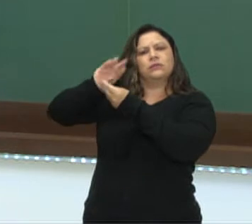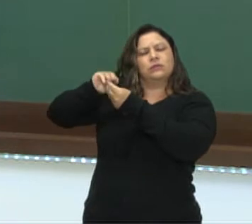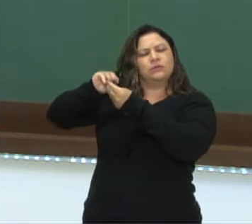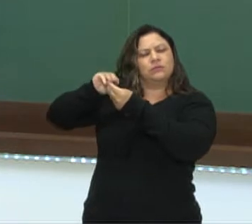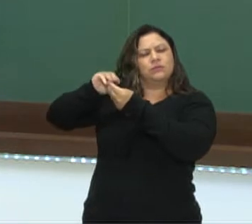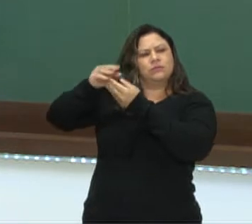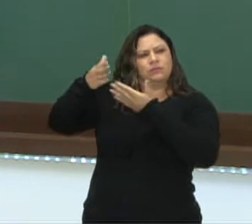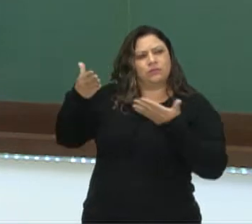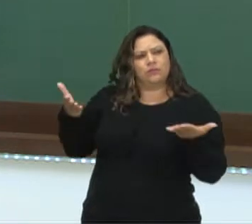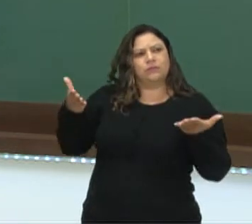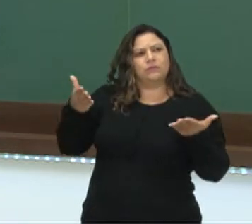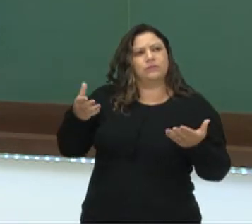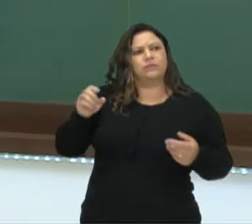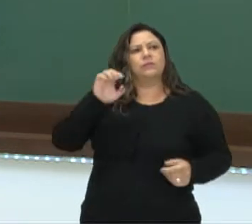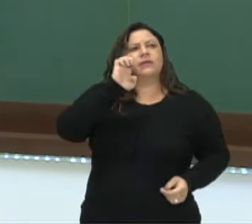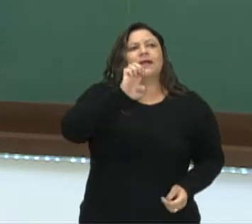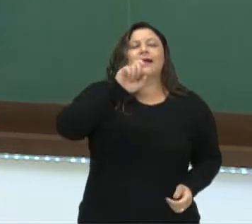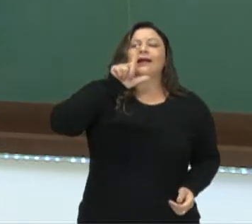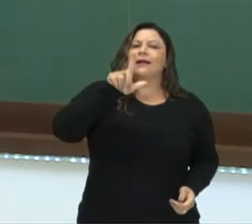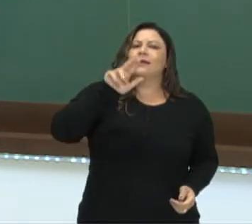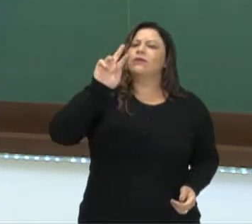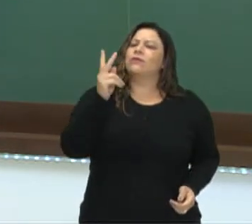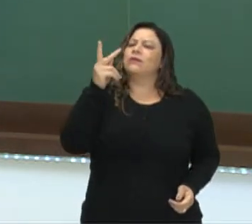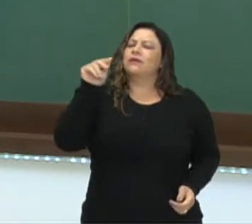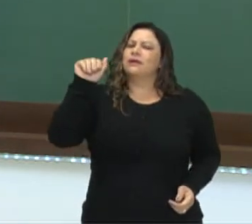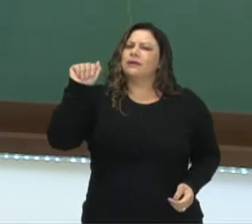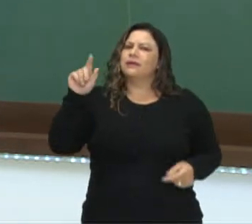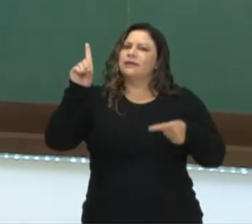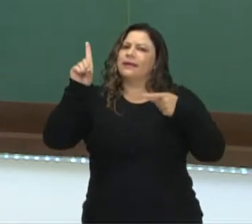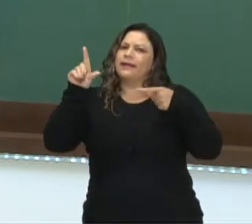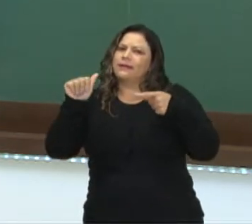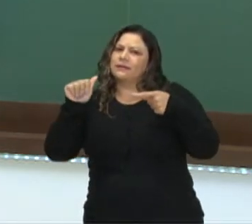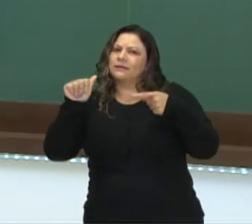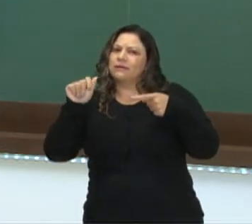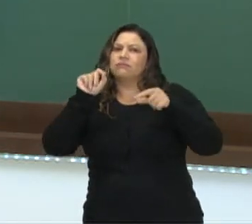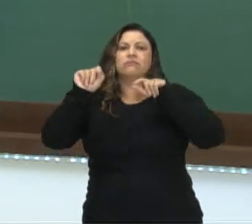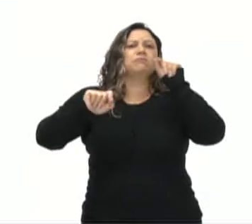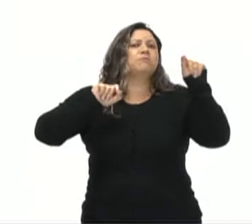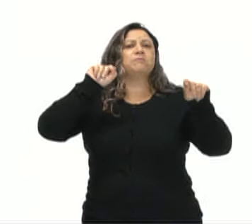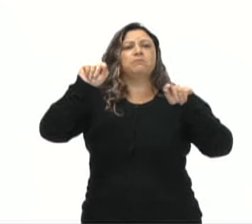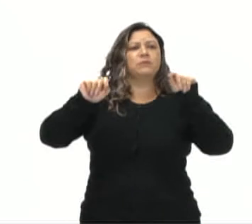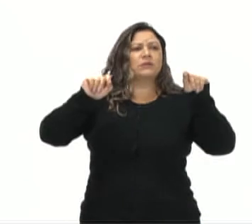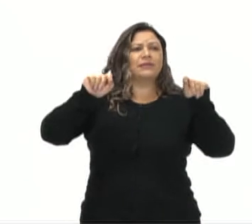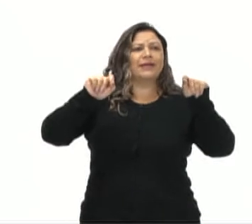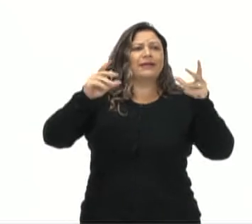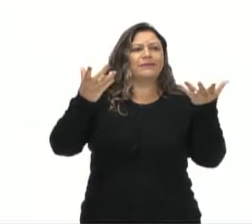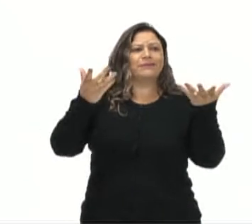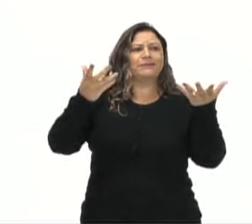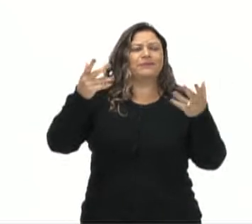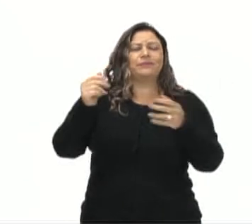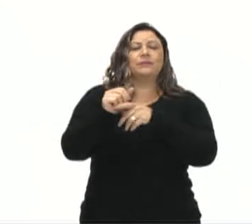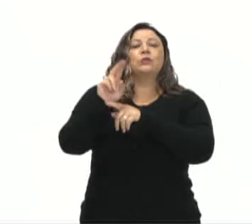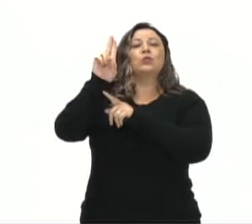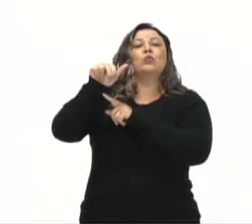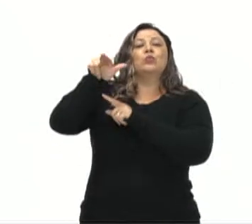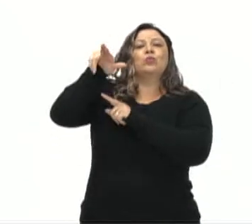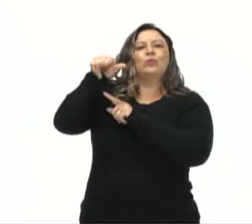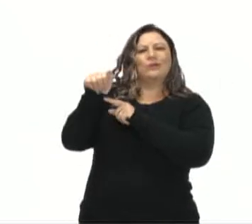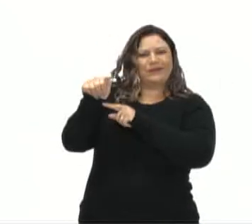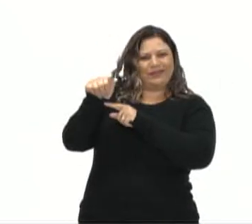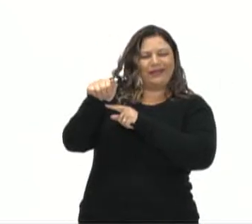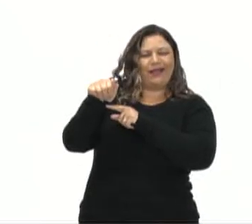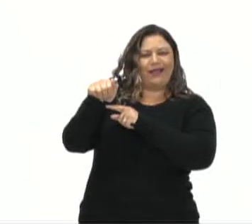Hada. Por que será, Olha aqui, Una, ella es